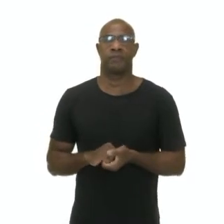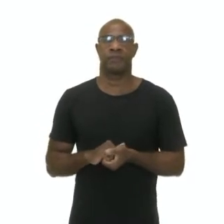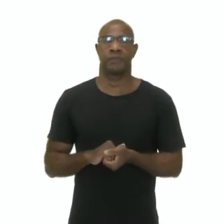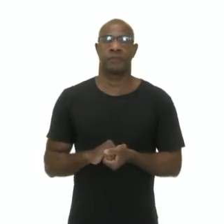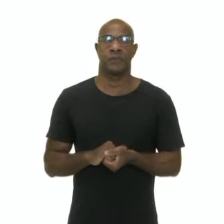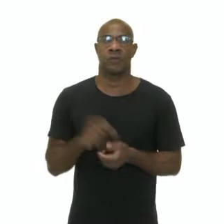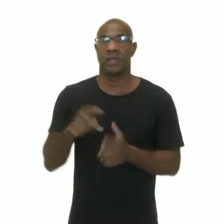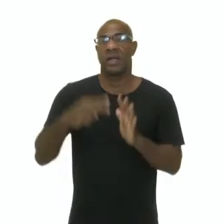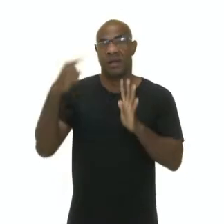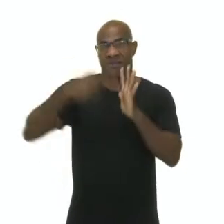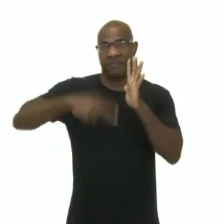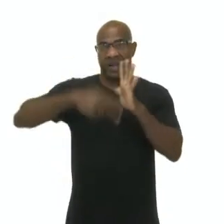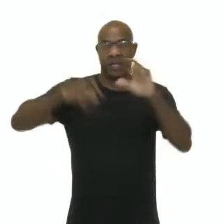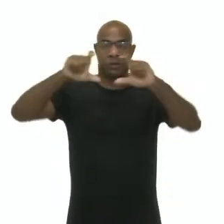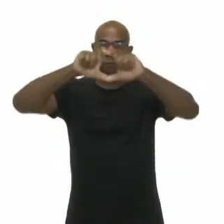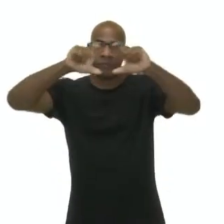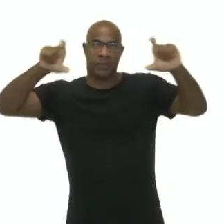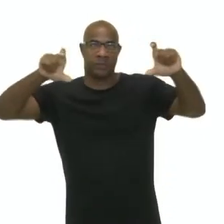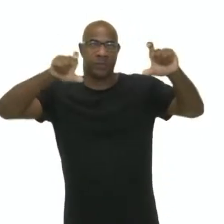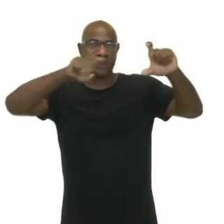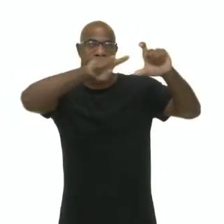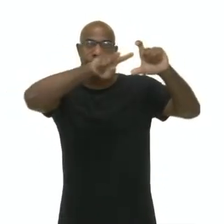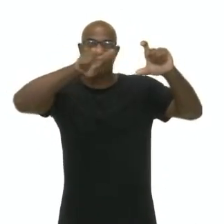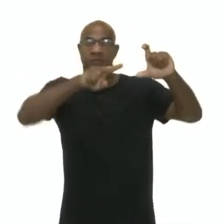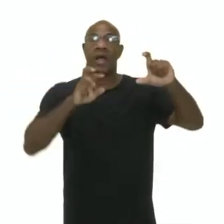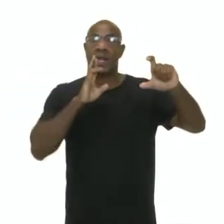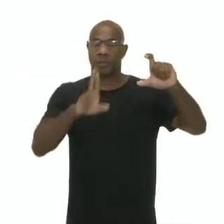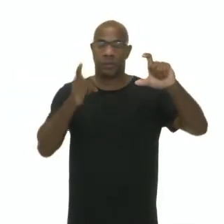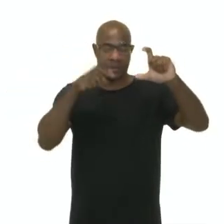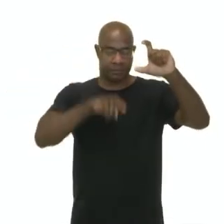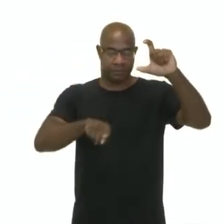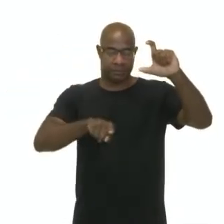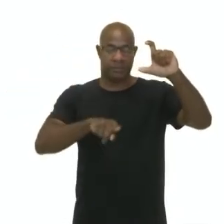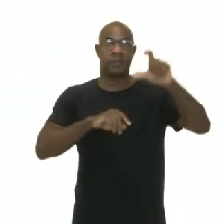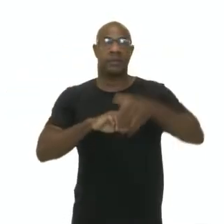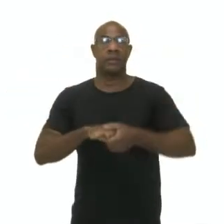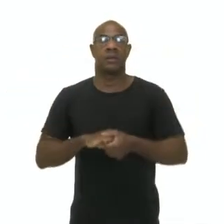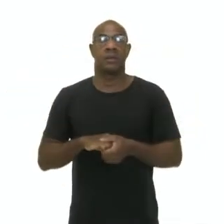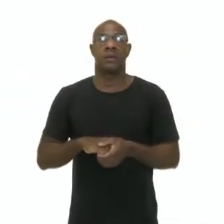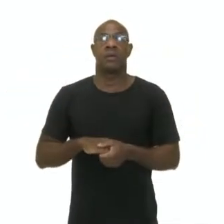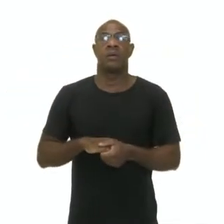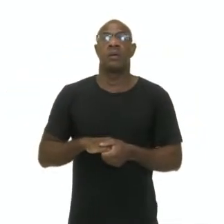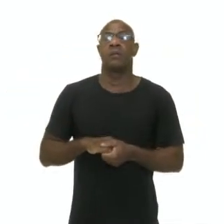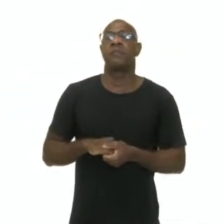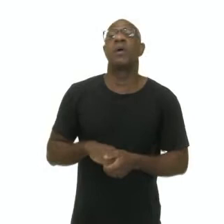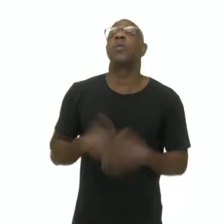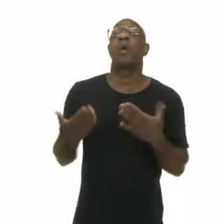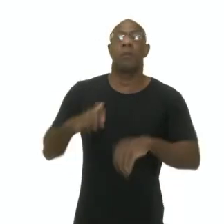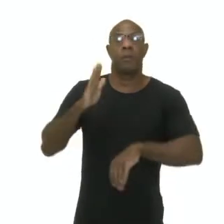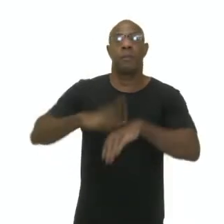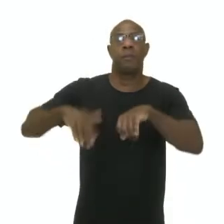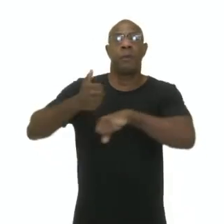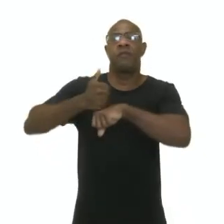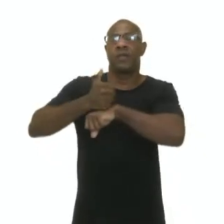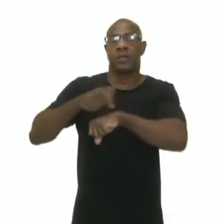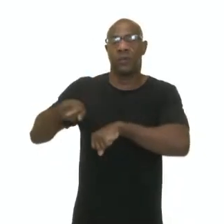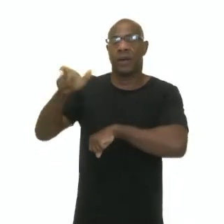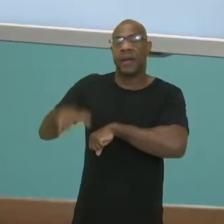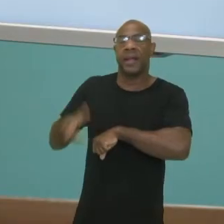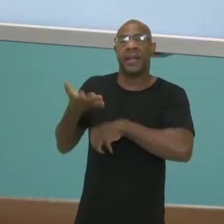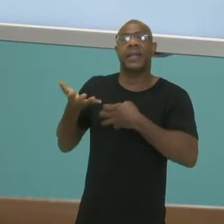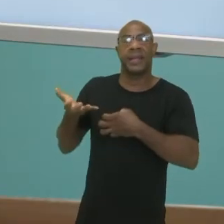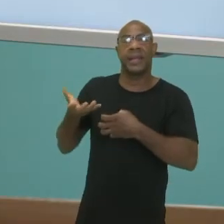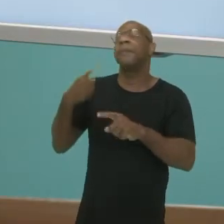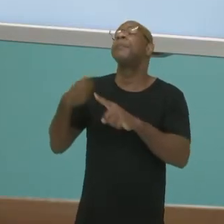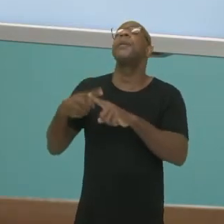ler novamente esse fragmento aqui e responder. Que profissão quer ter Mafalda e por quê? Então,